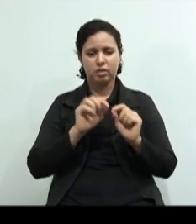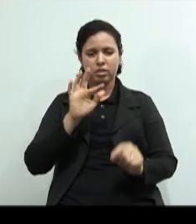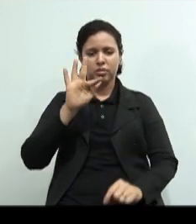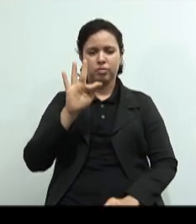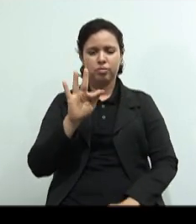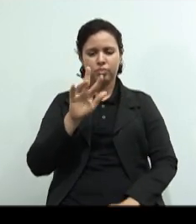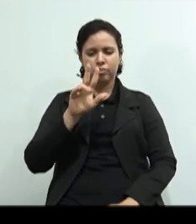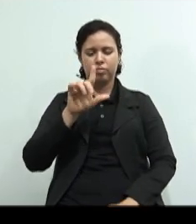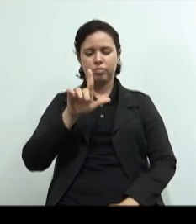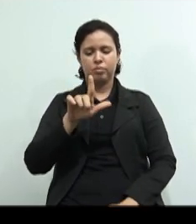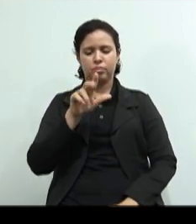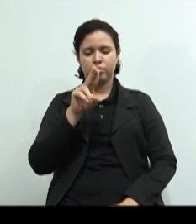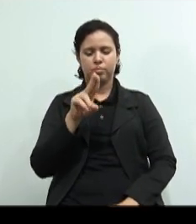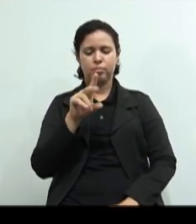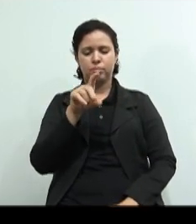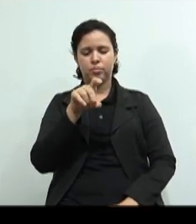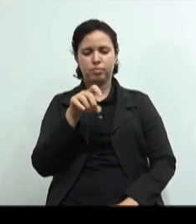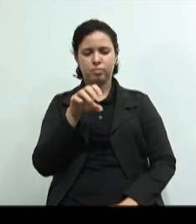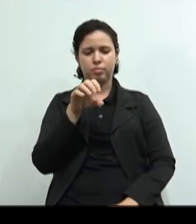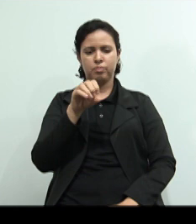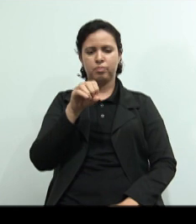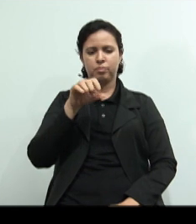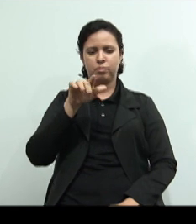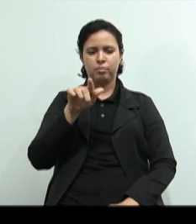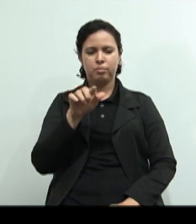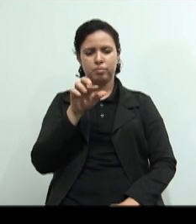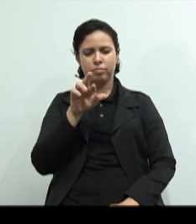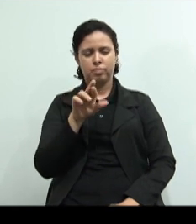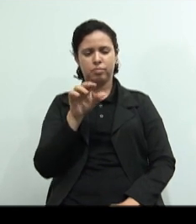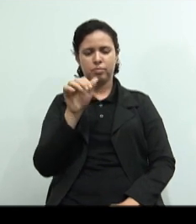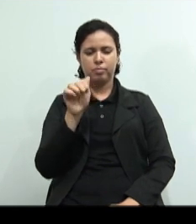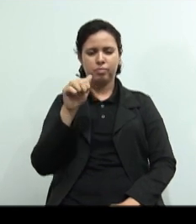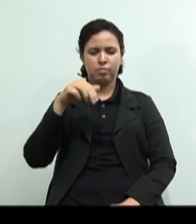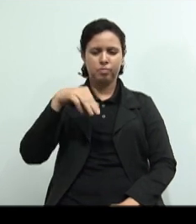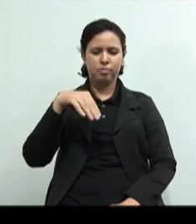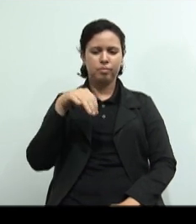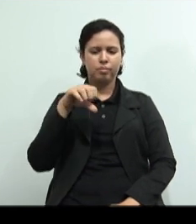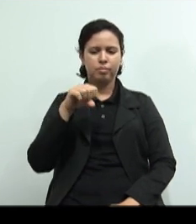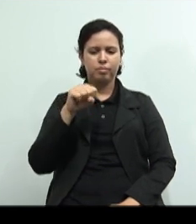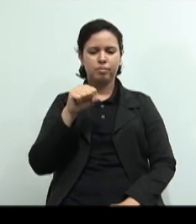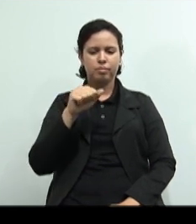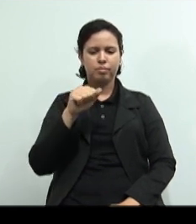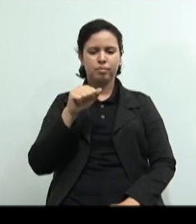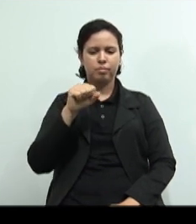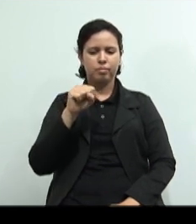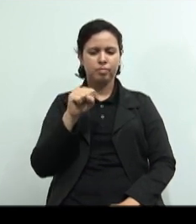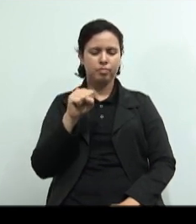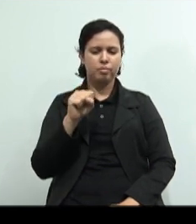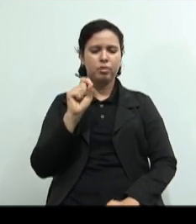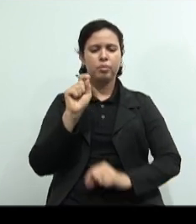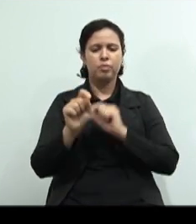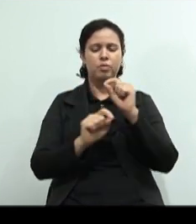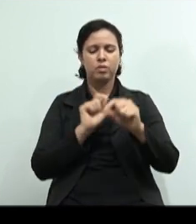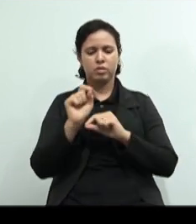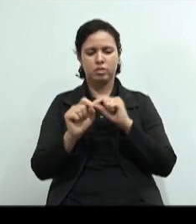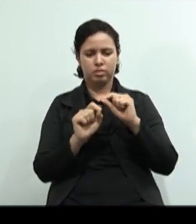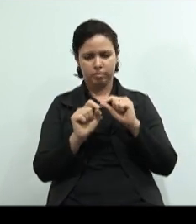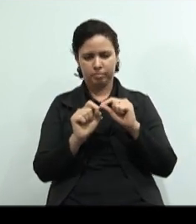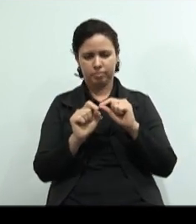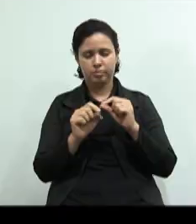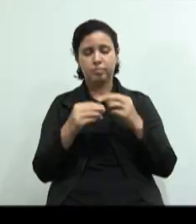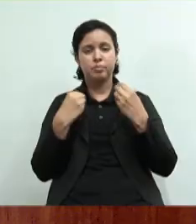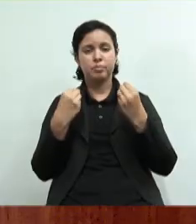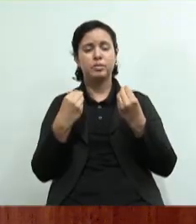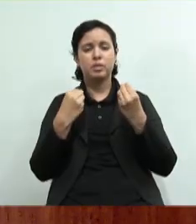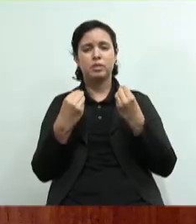fluxogramas e para que servem os fluxogramas? E aí, alguém respondeu essa, professor? Temos